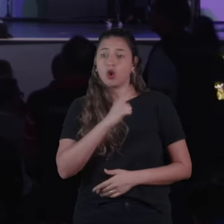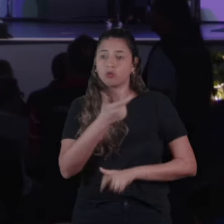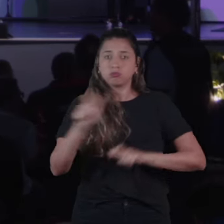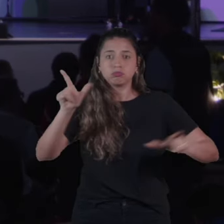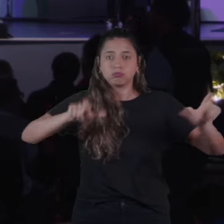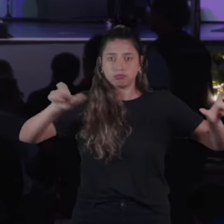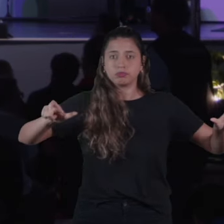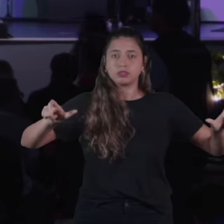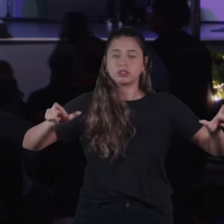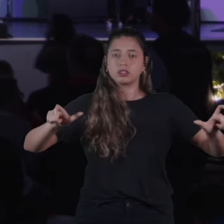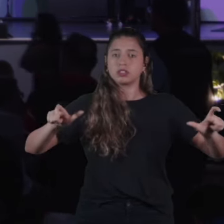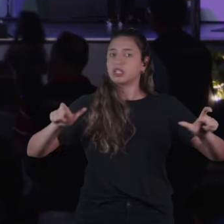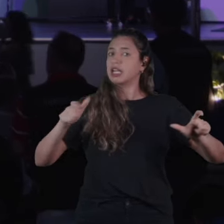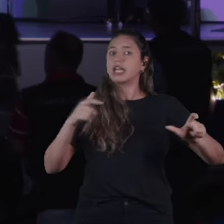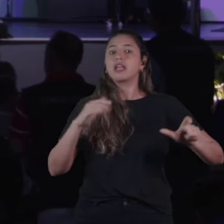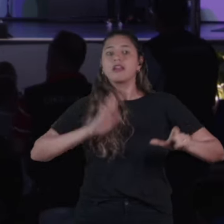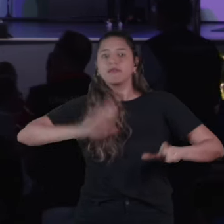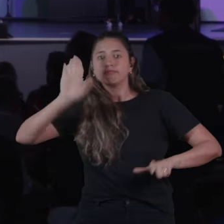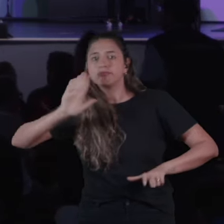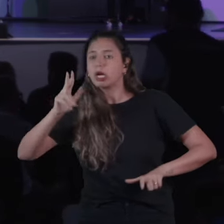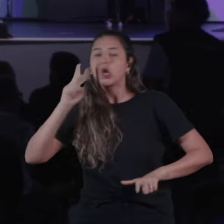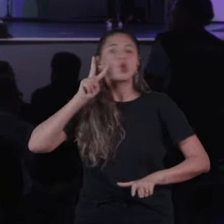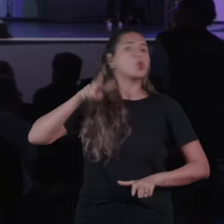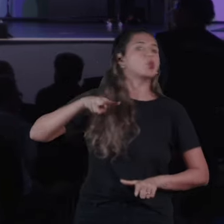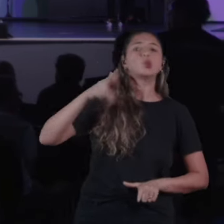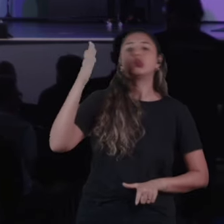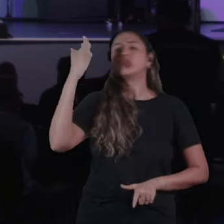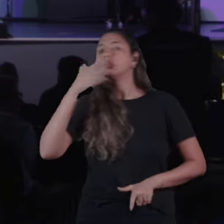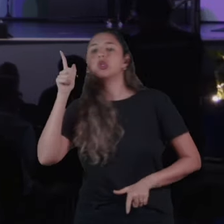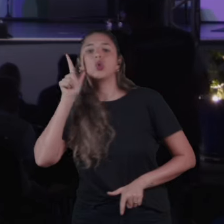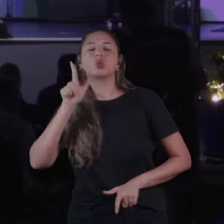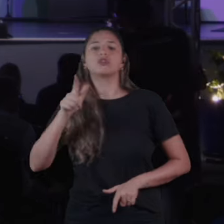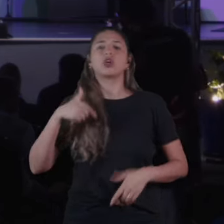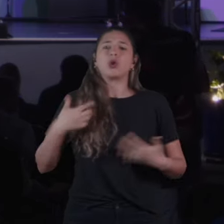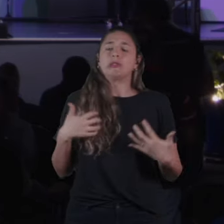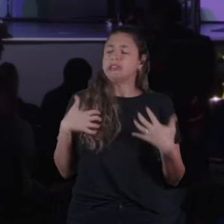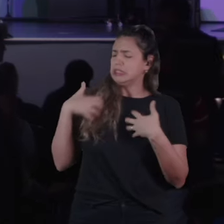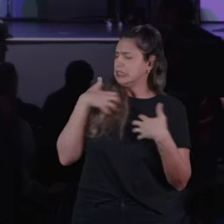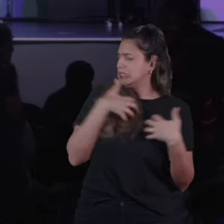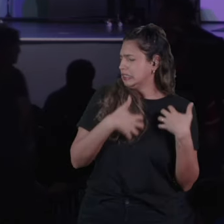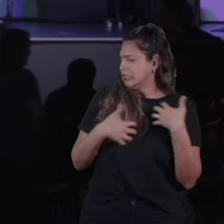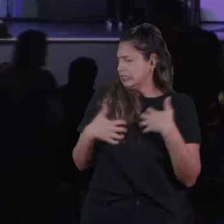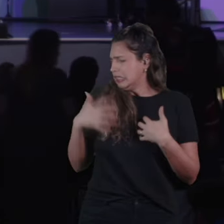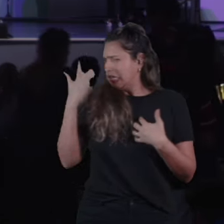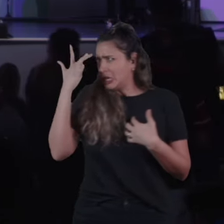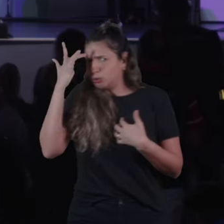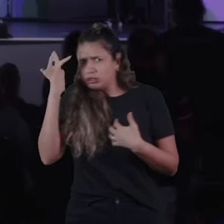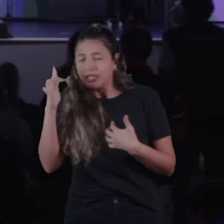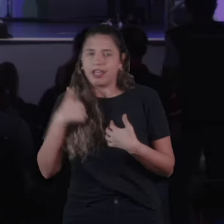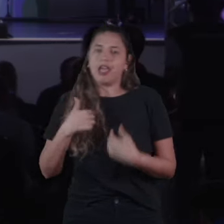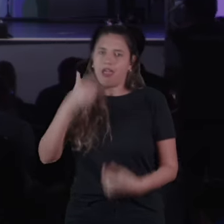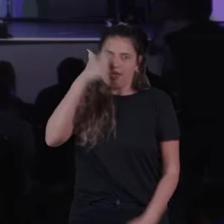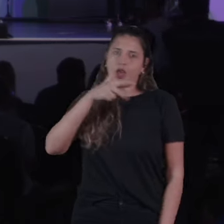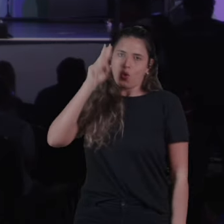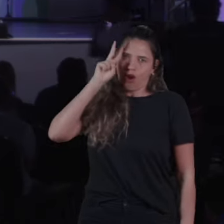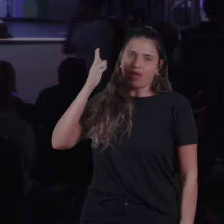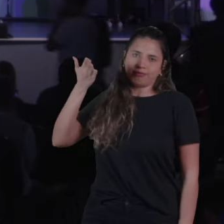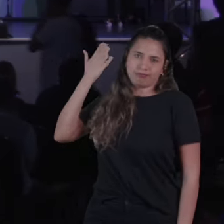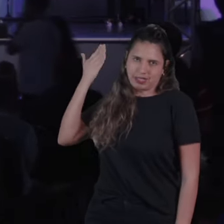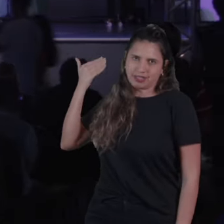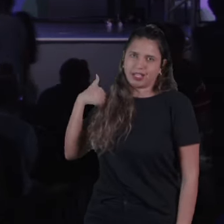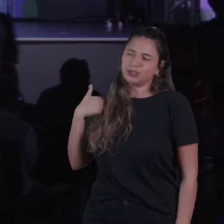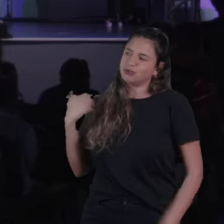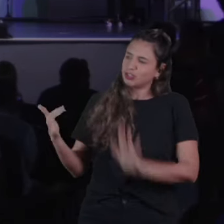que fez essa oração, eu não vi, ou se você está sentindo uma luta terrível, eu me lembro da luta que eu passei quando entreguei minha